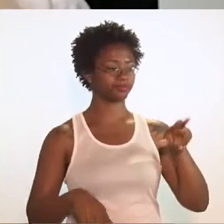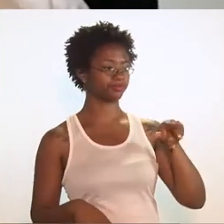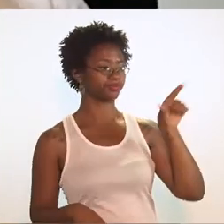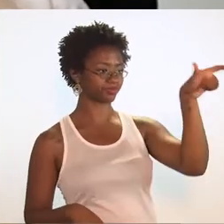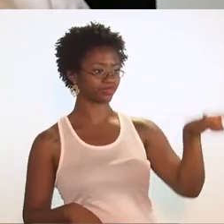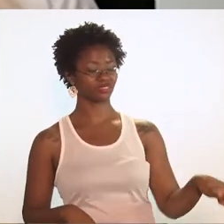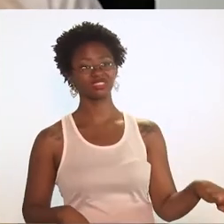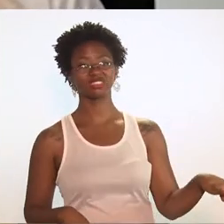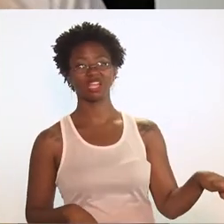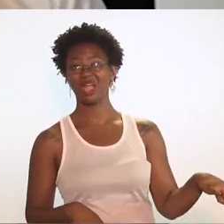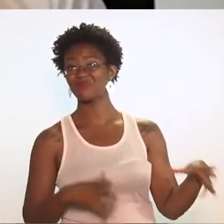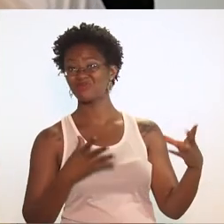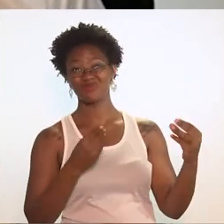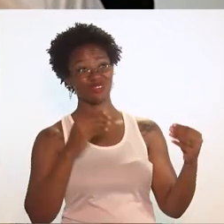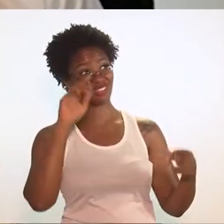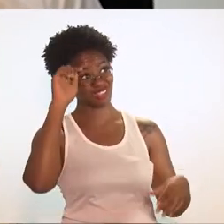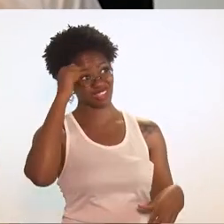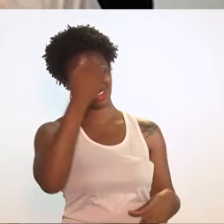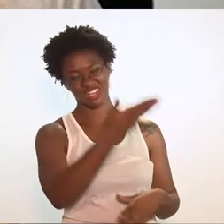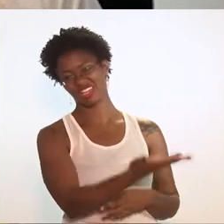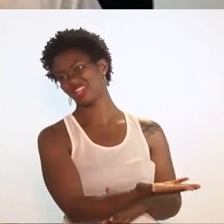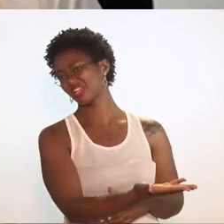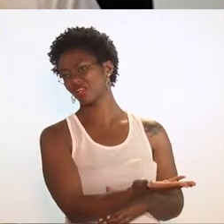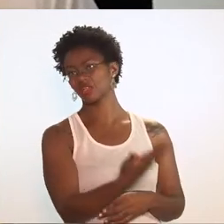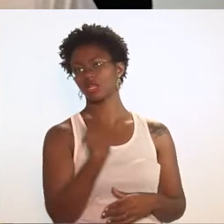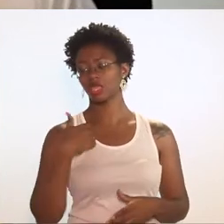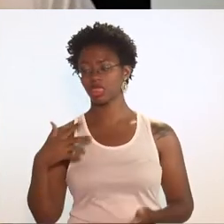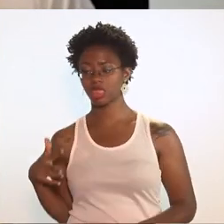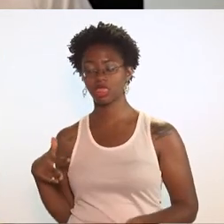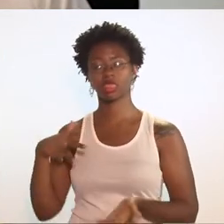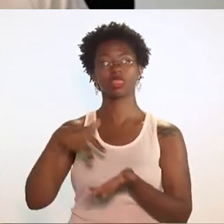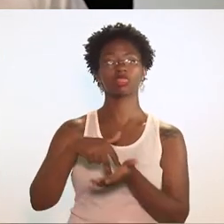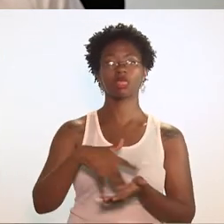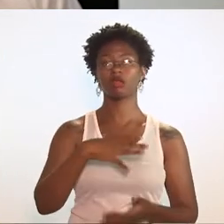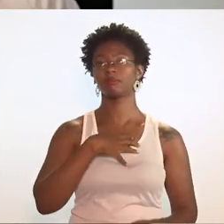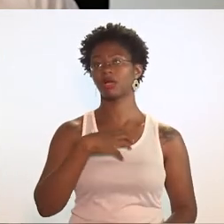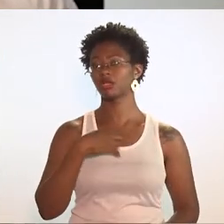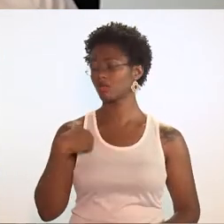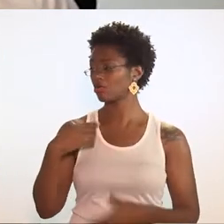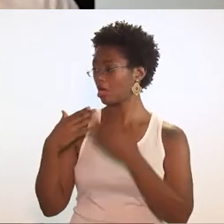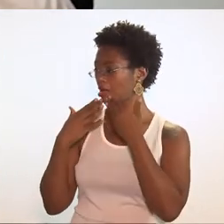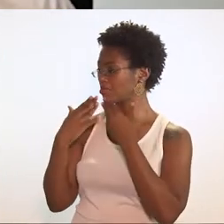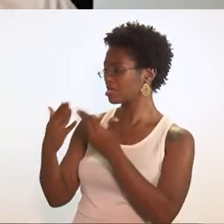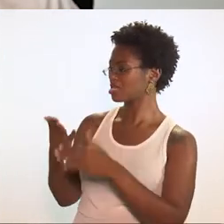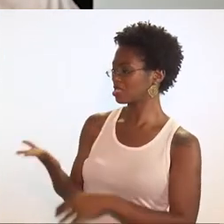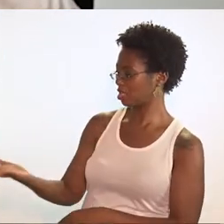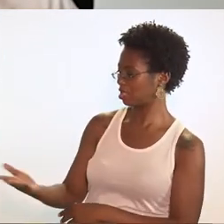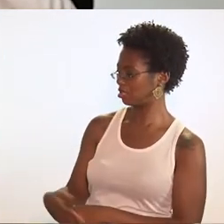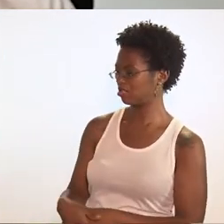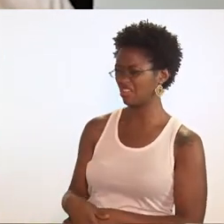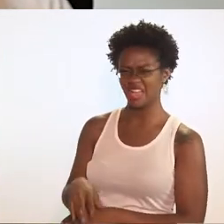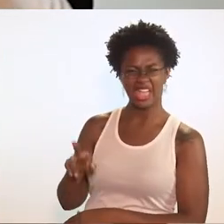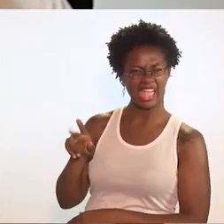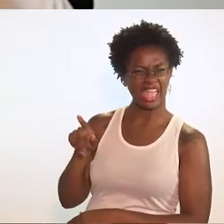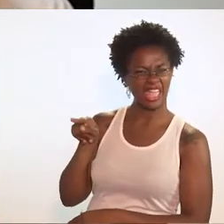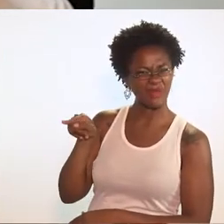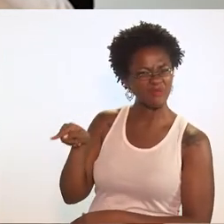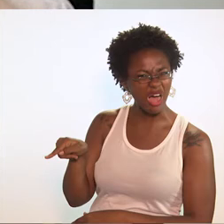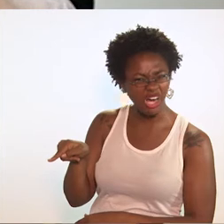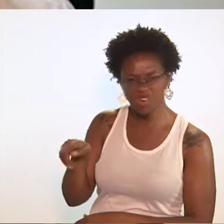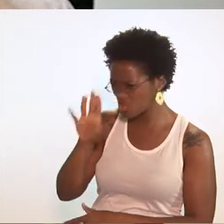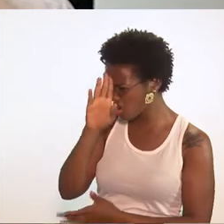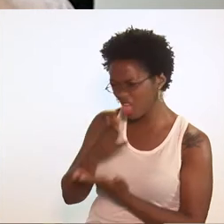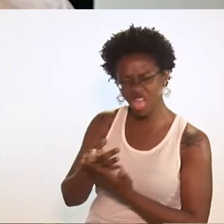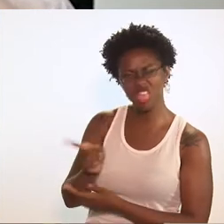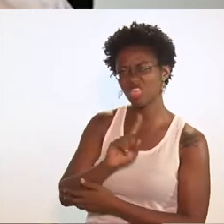né? Meu irmão é tão negro que, quando ele esteve aqui em Salvador, eu o apresentava às pessoas: